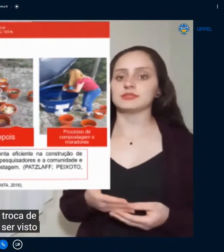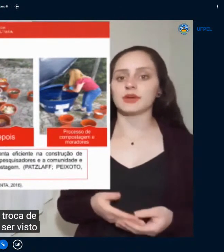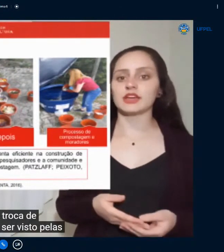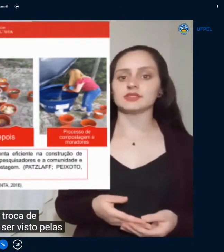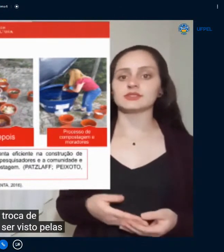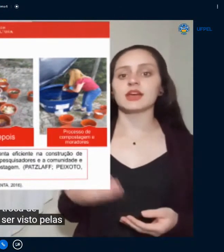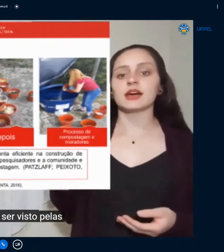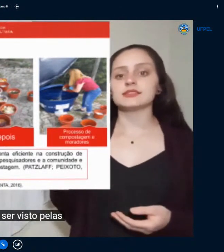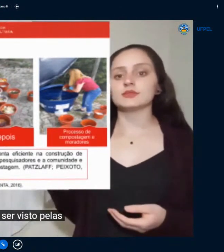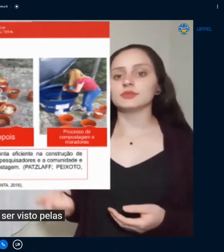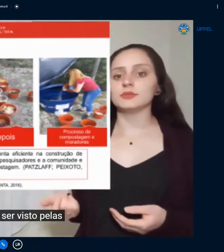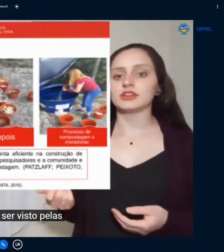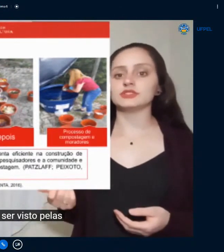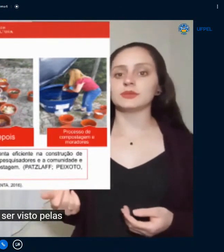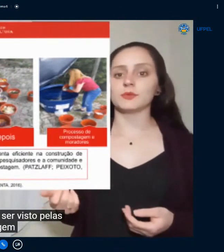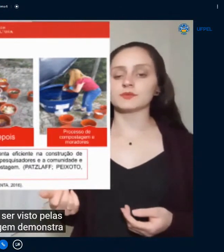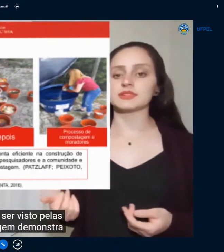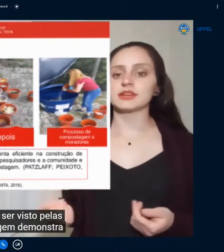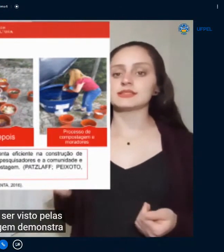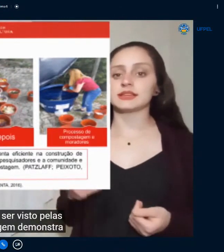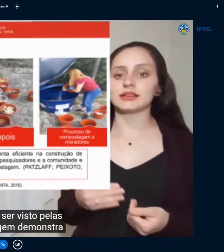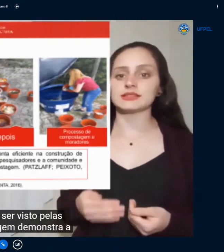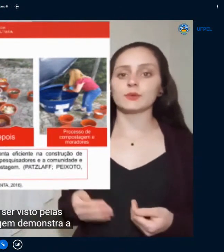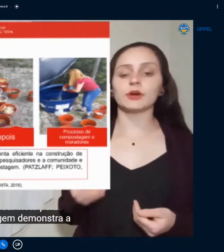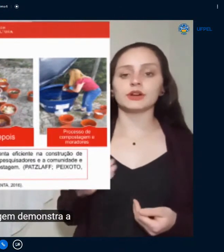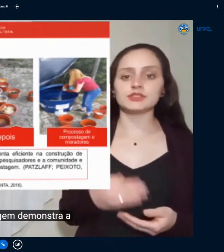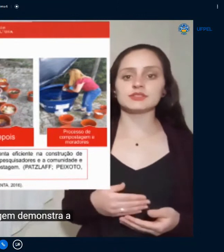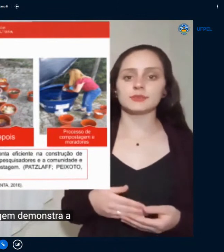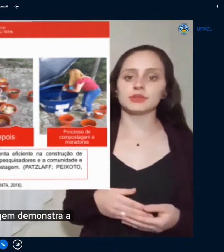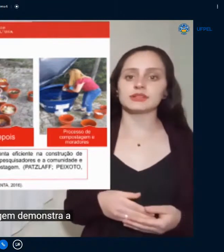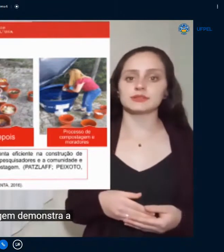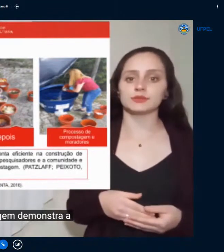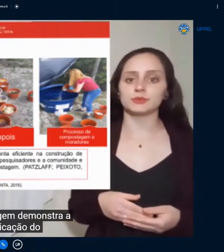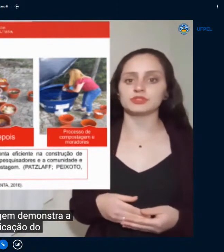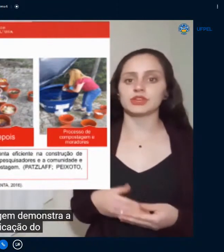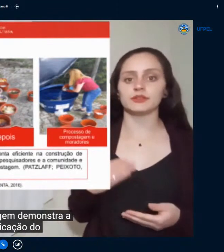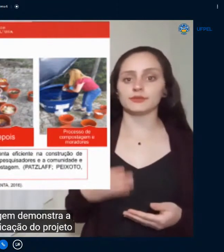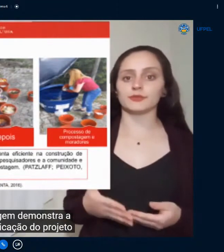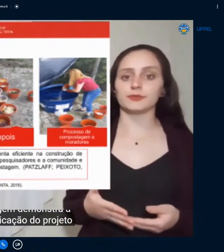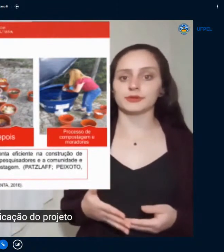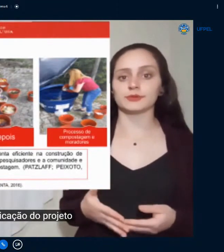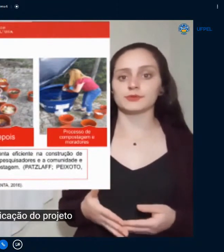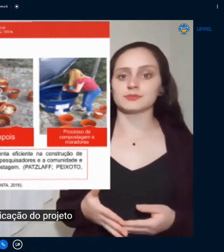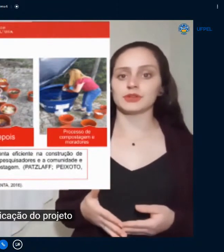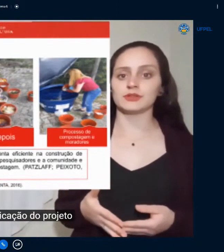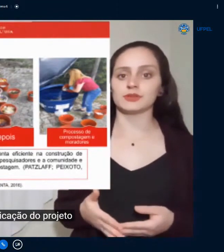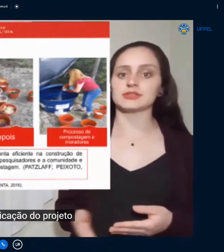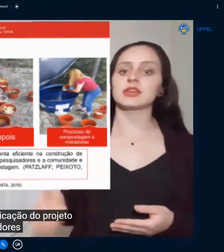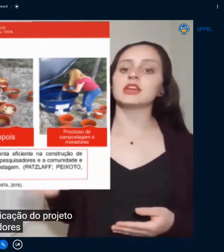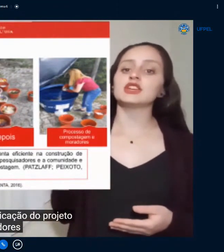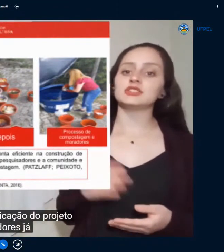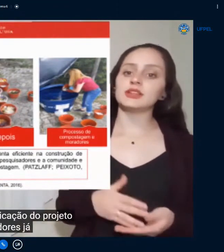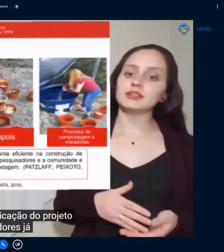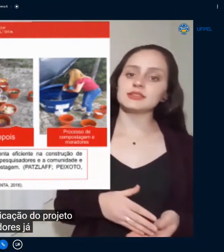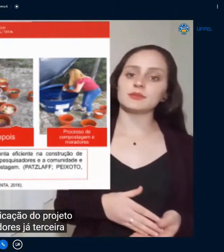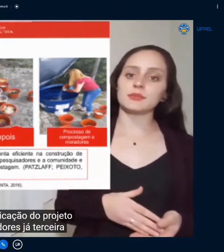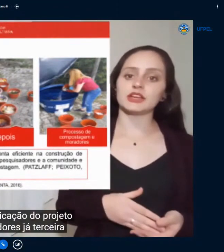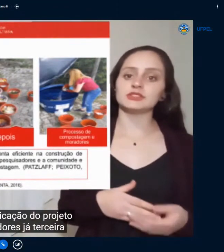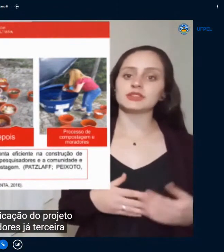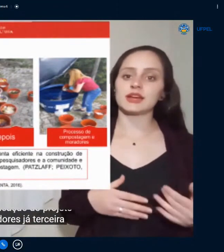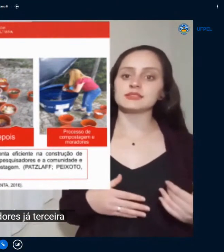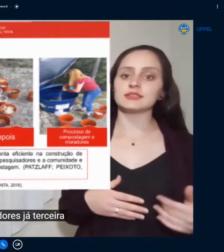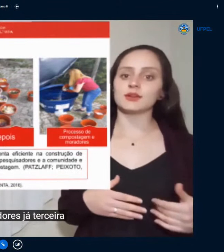visto pelas imagens, a segunda imagem demonstra a segregação antes da aplicação do projeto e envolvimento com os moradores. Já a